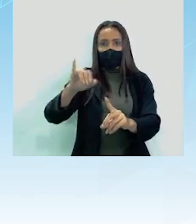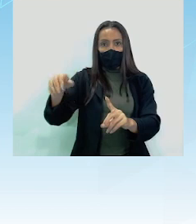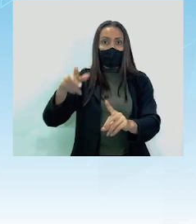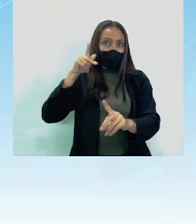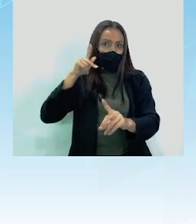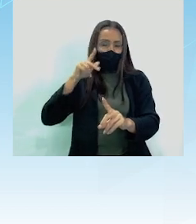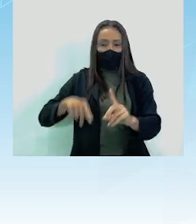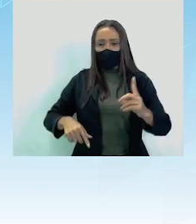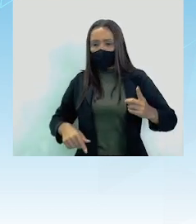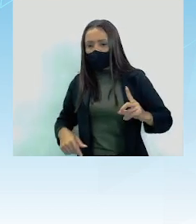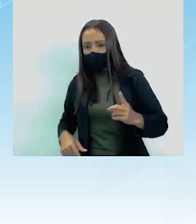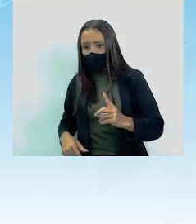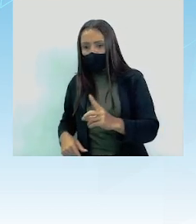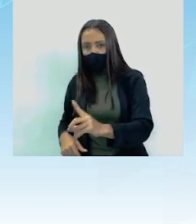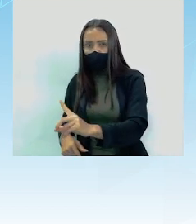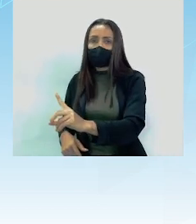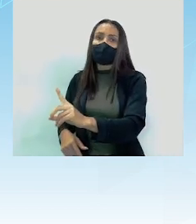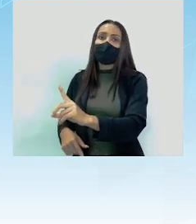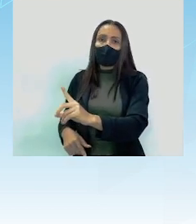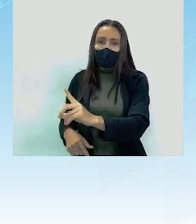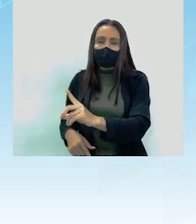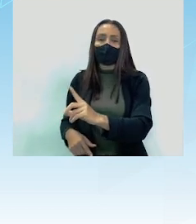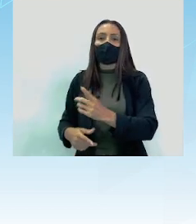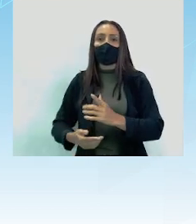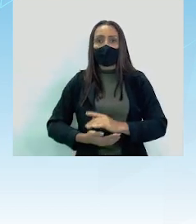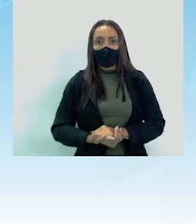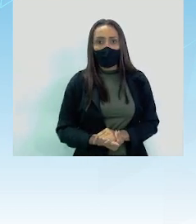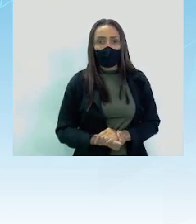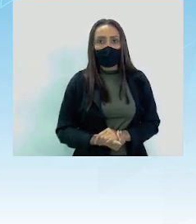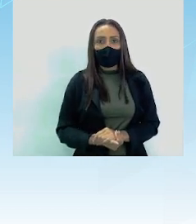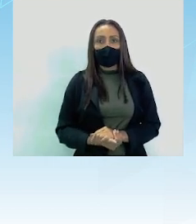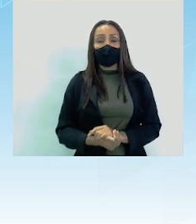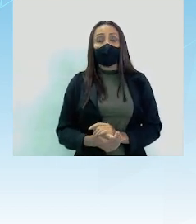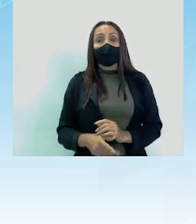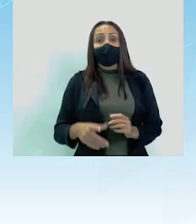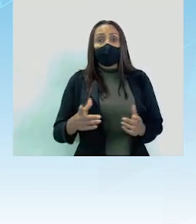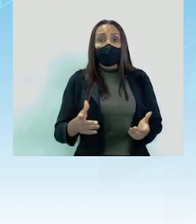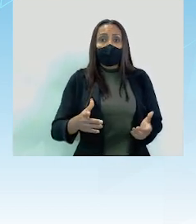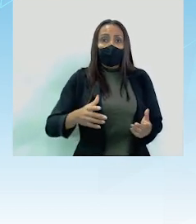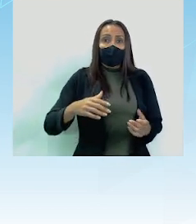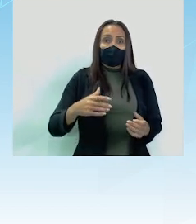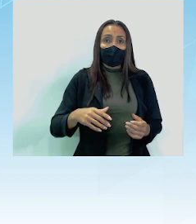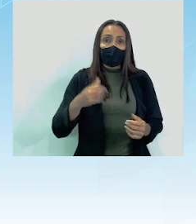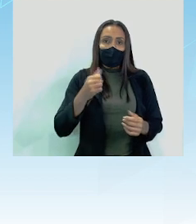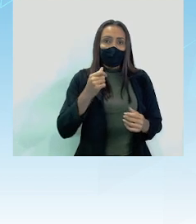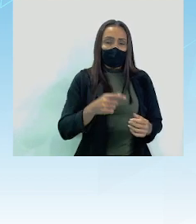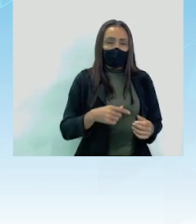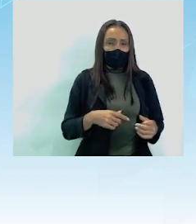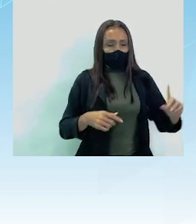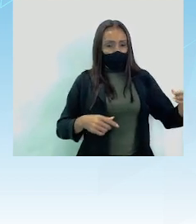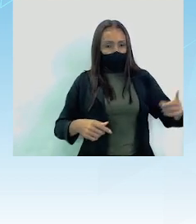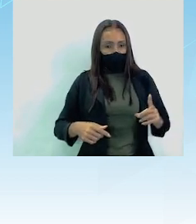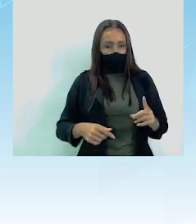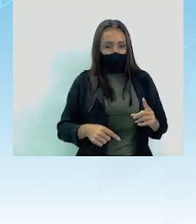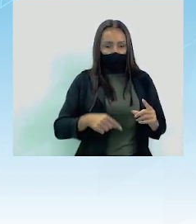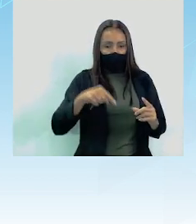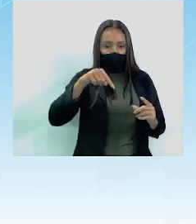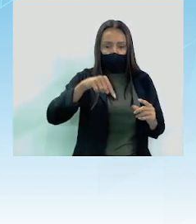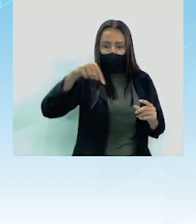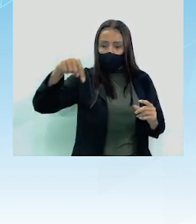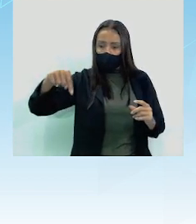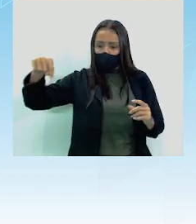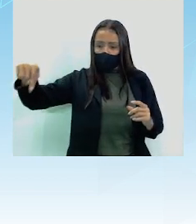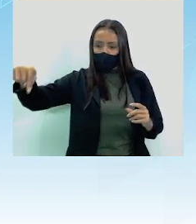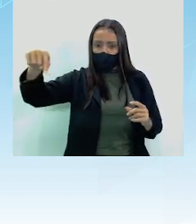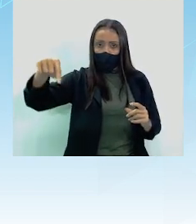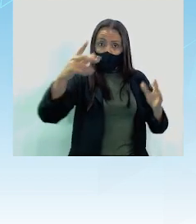sei lá, 120 km, é exagero, mas vamos imaginar que tem 10. Né? O trek de regularidade, eu tenho que em cada ponto determinado do mapa,